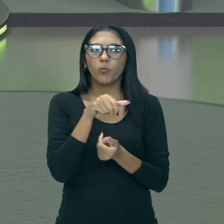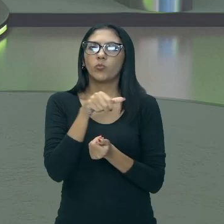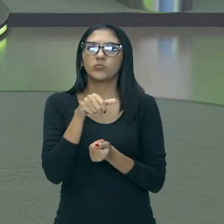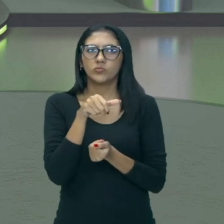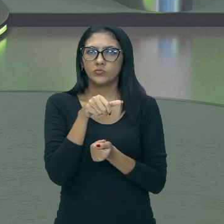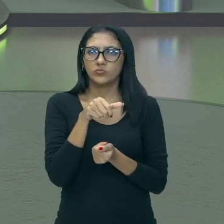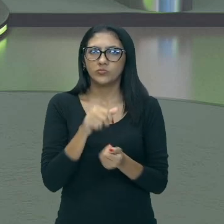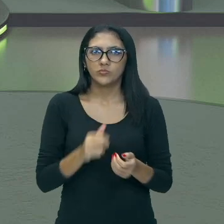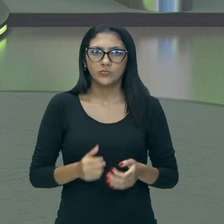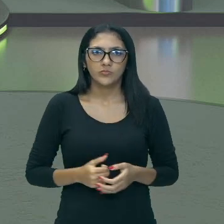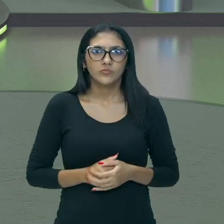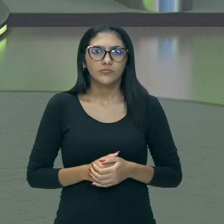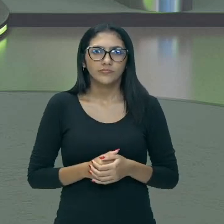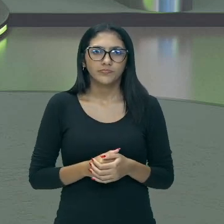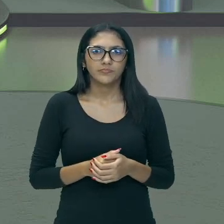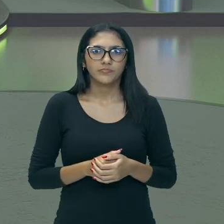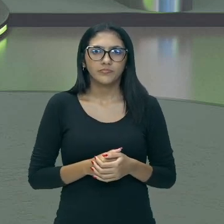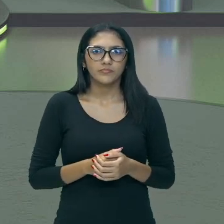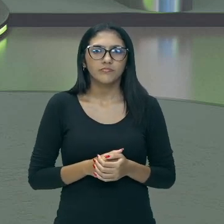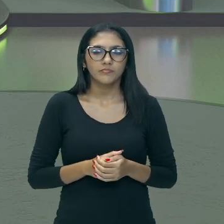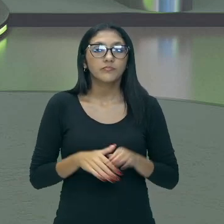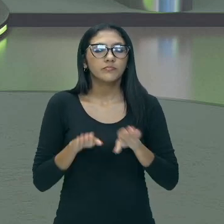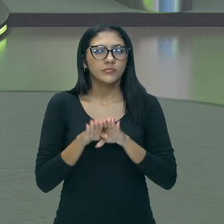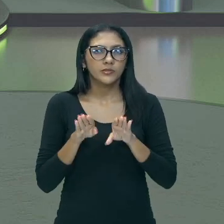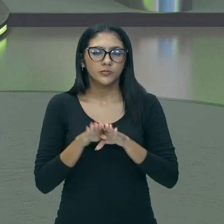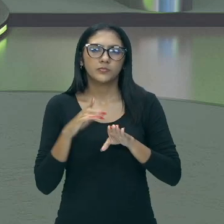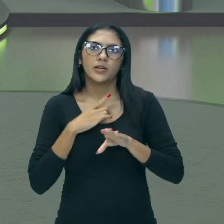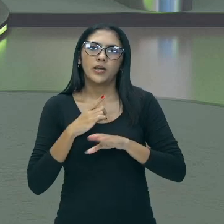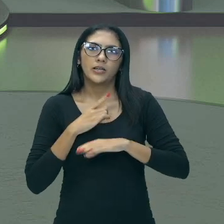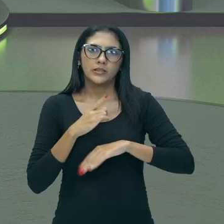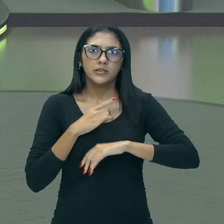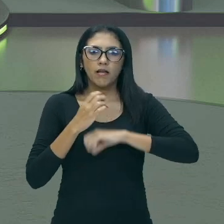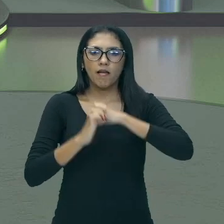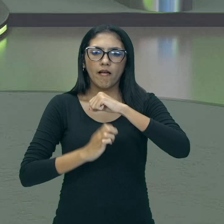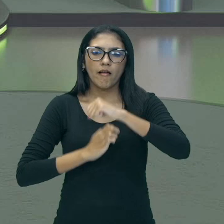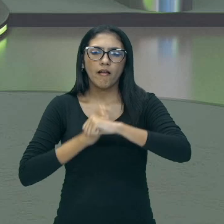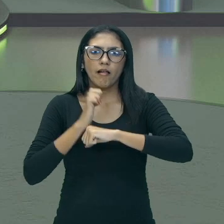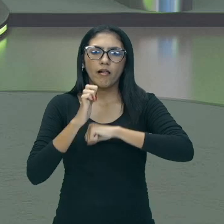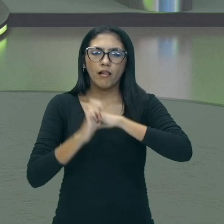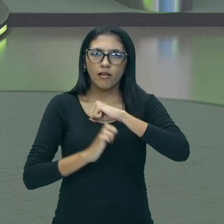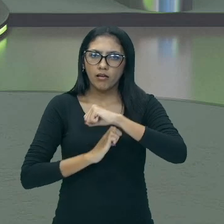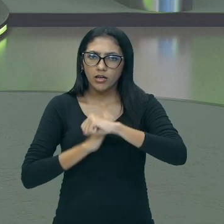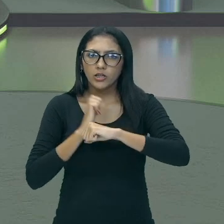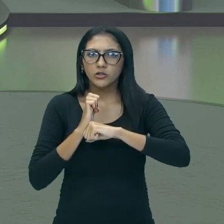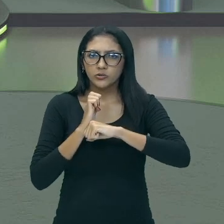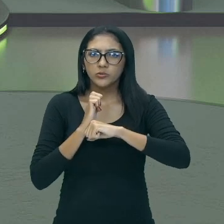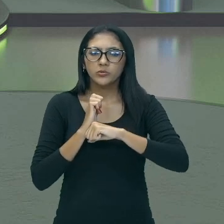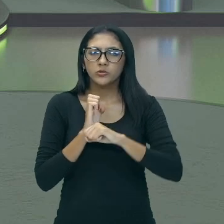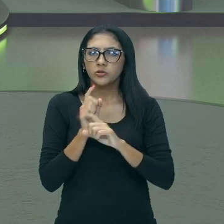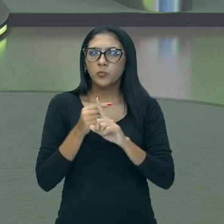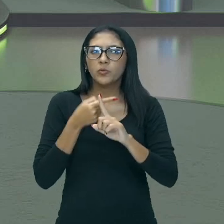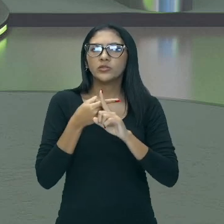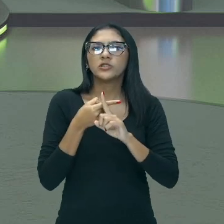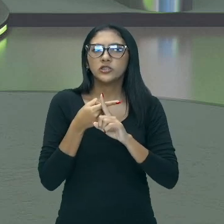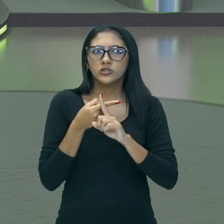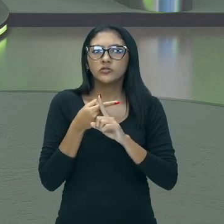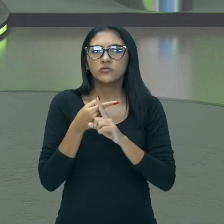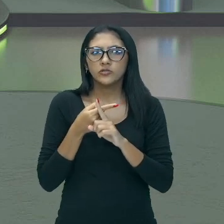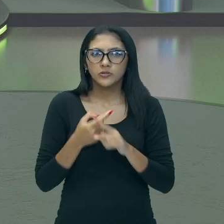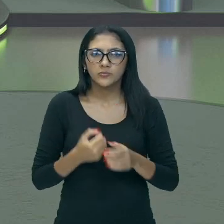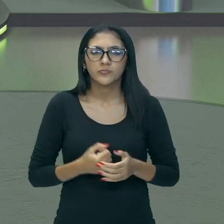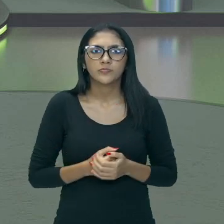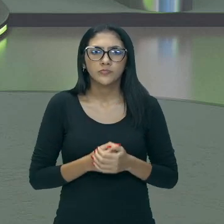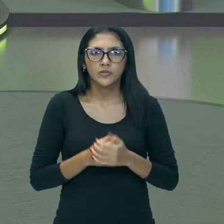aí também temos os elétrons dispersos na eletrosfera e um núcleo denso e positivo. Essas são as características do